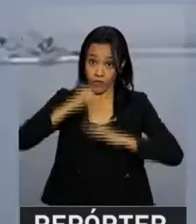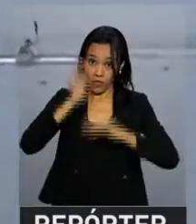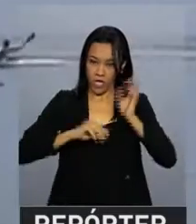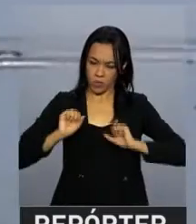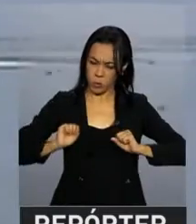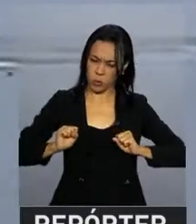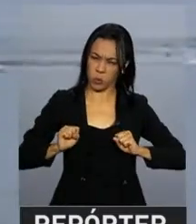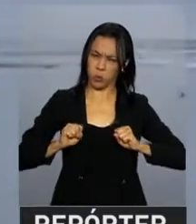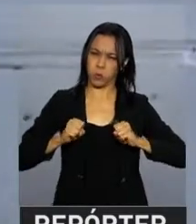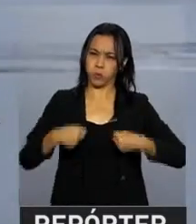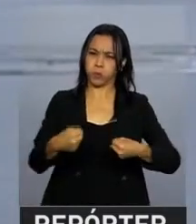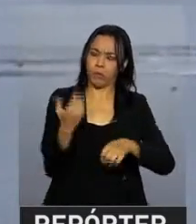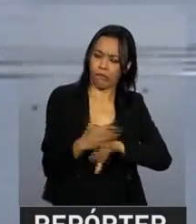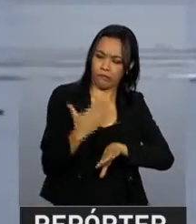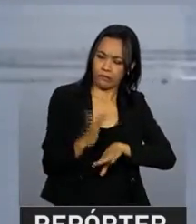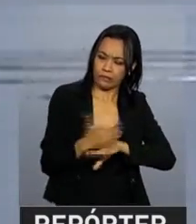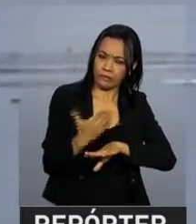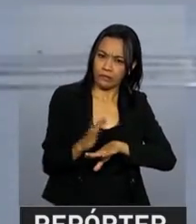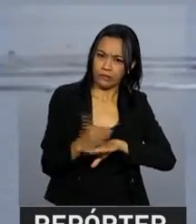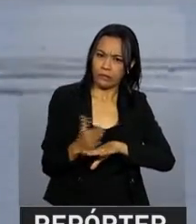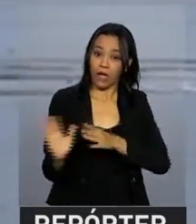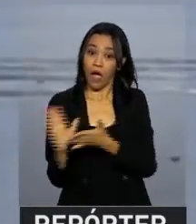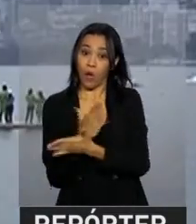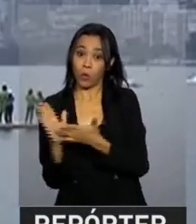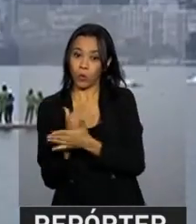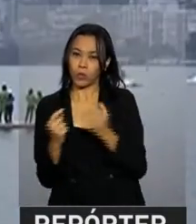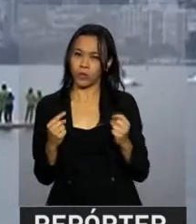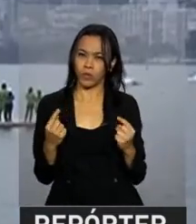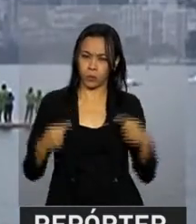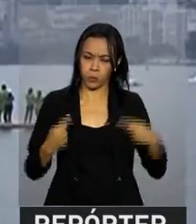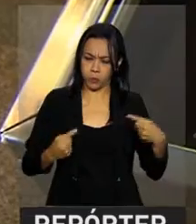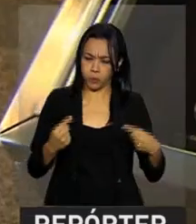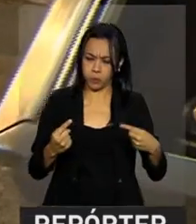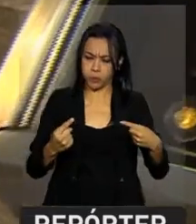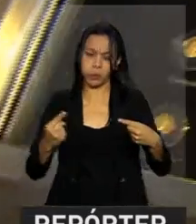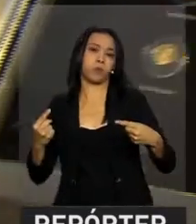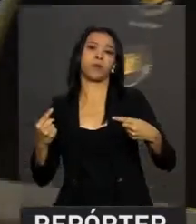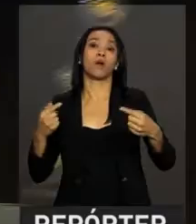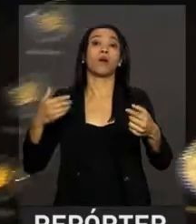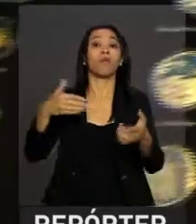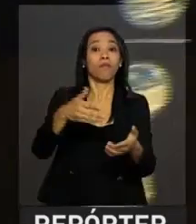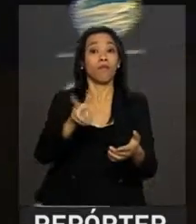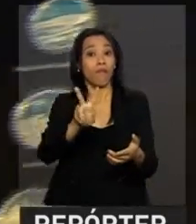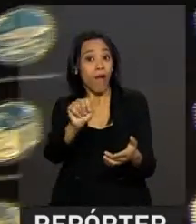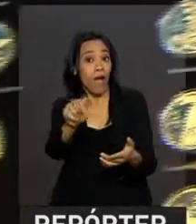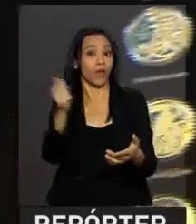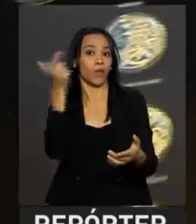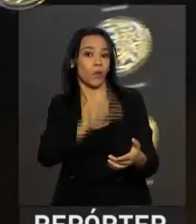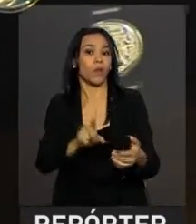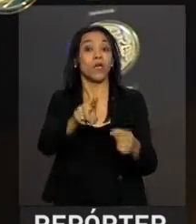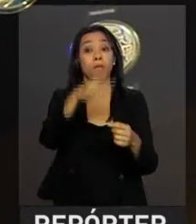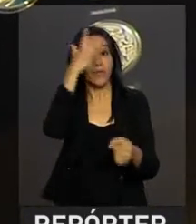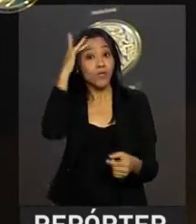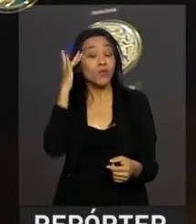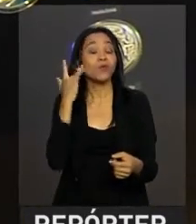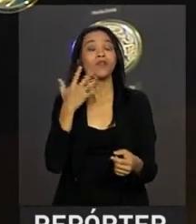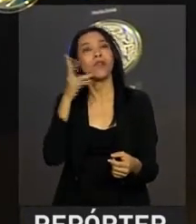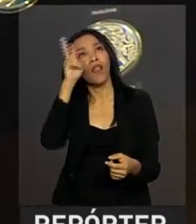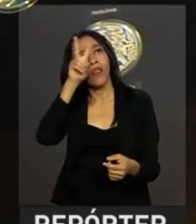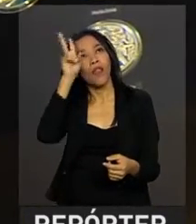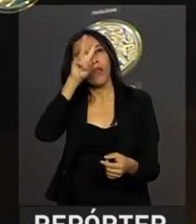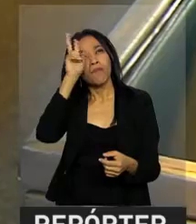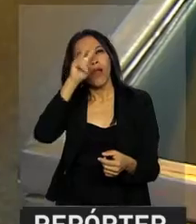mais os treinamentos muitos ainda brigando pelas últimas vagas e os colecionadores que gostam de guardar lembranças